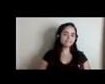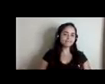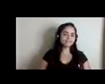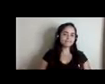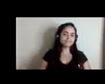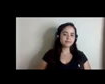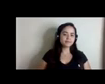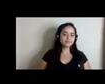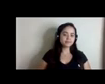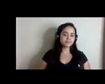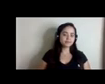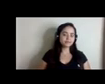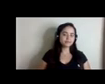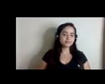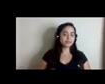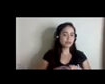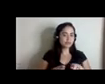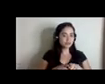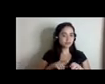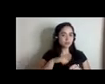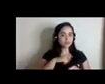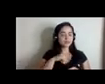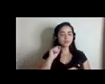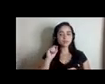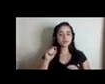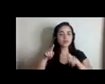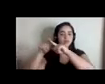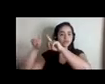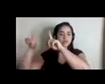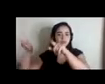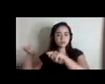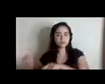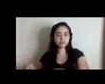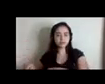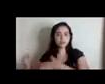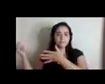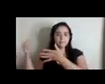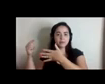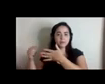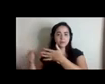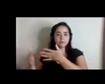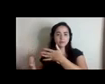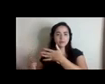E aí, do outro lado, eu coloco assim uma lista de itens